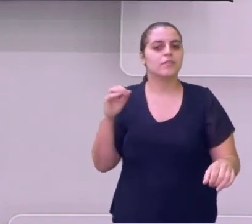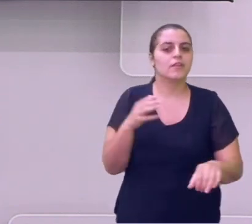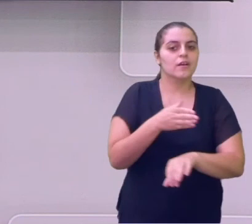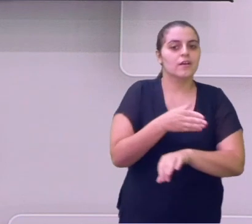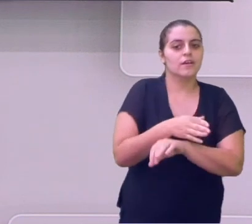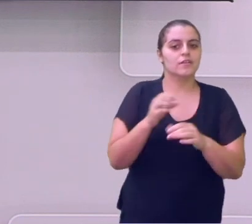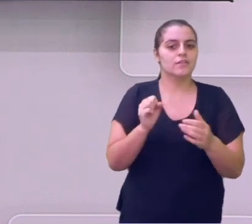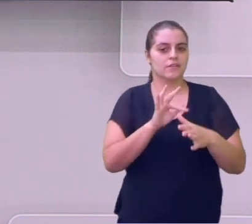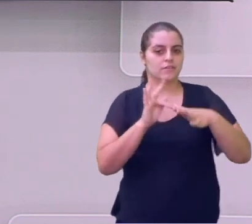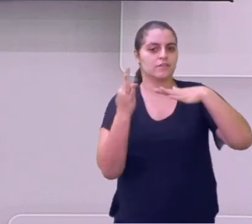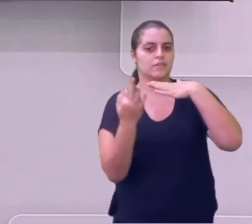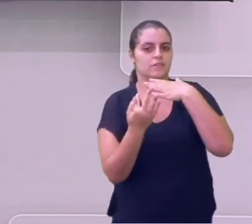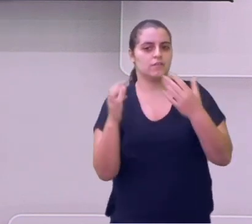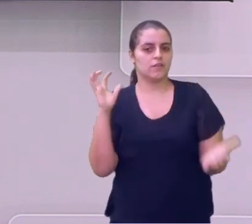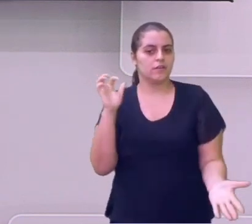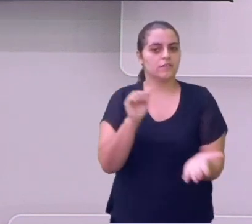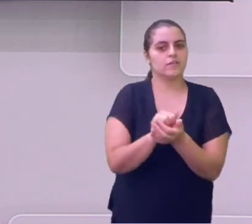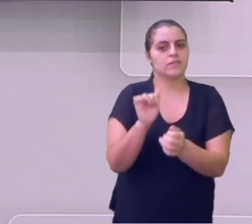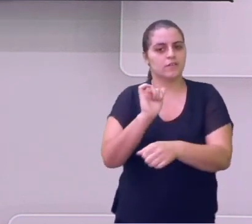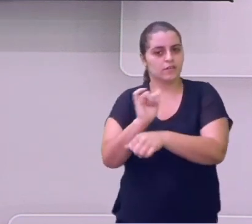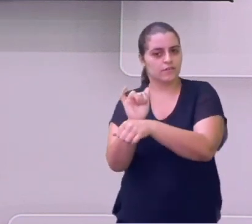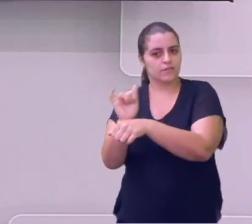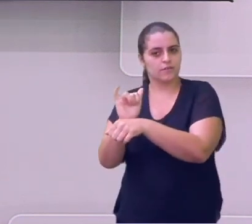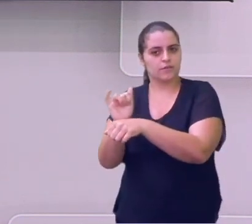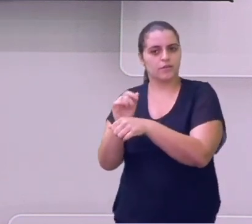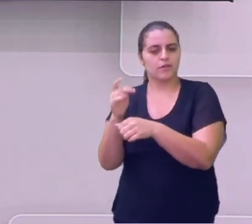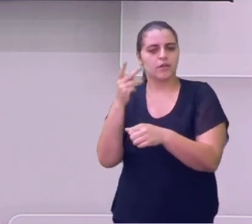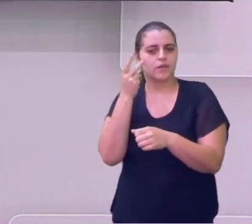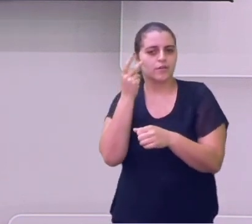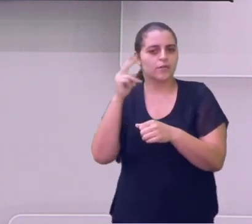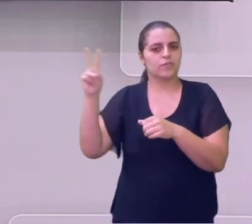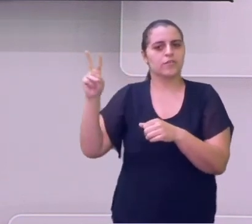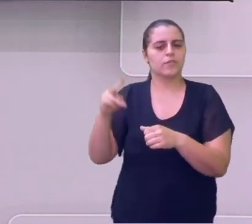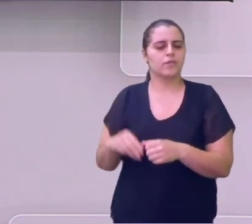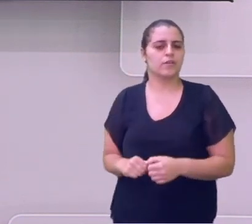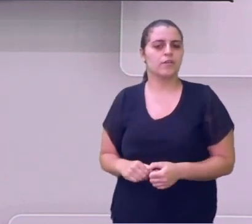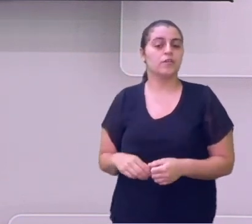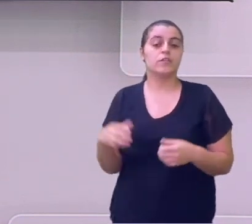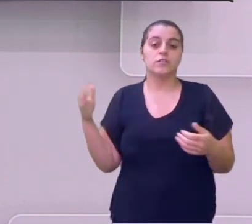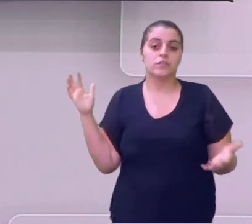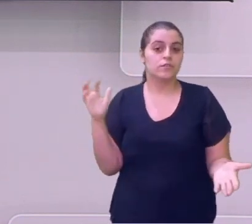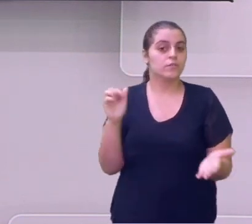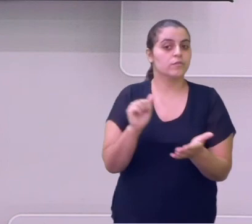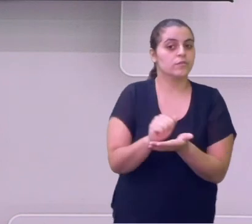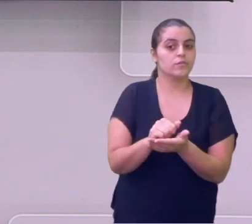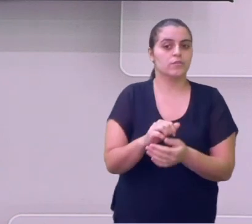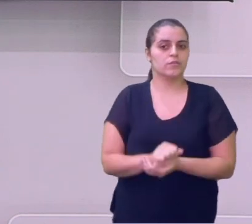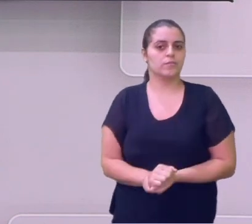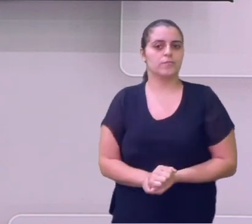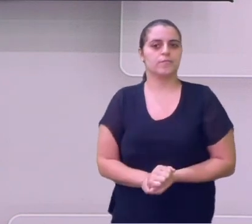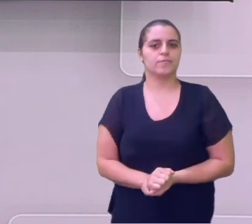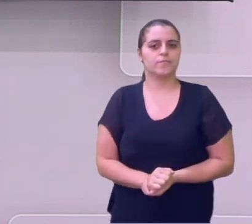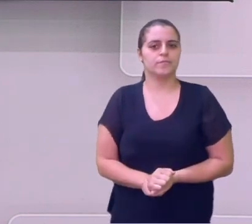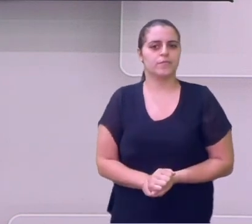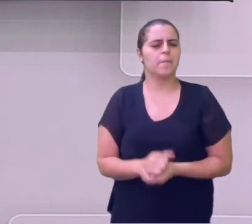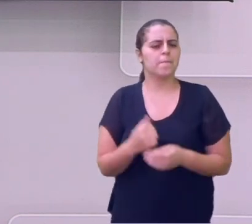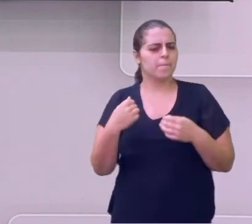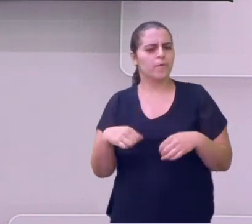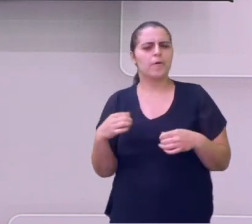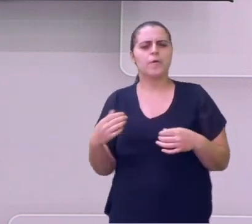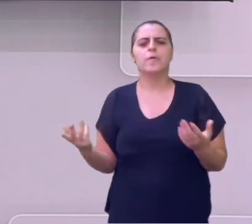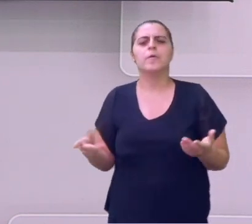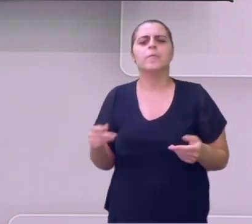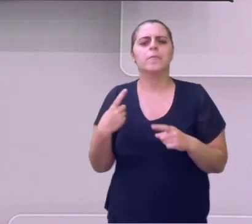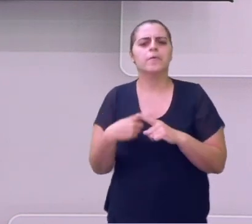nossas redes sociais e se inscreva no nosso canal no YouTube, caso você ainda não seja inscrito. Qual o objetivo de